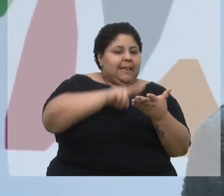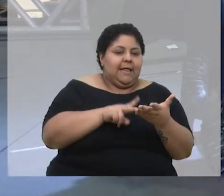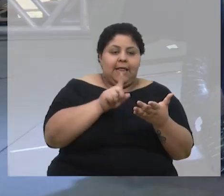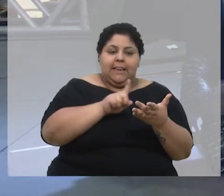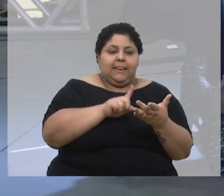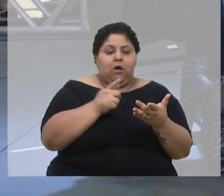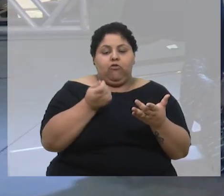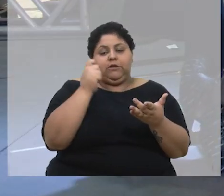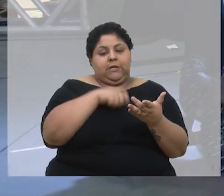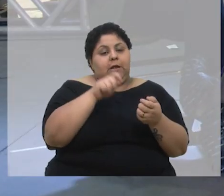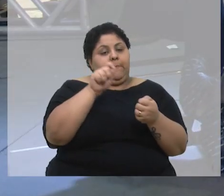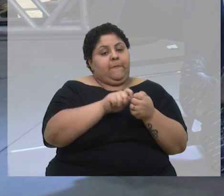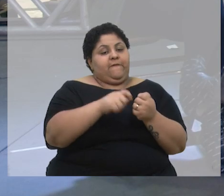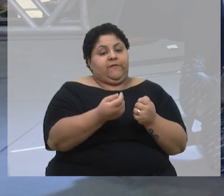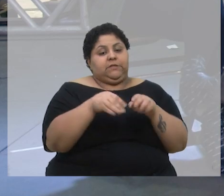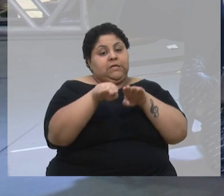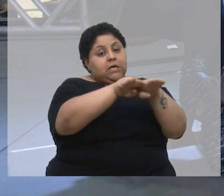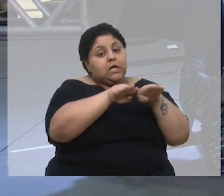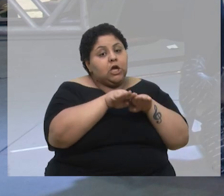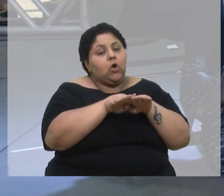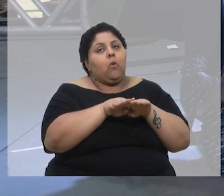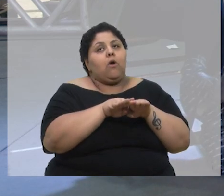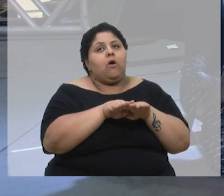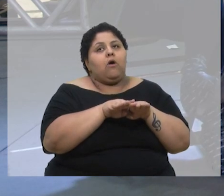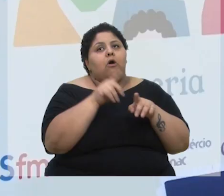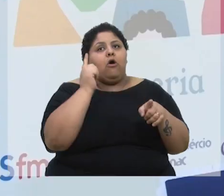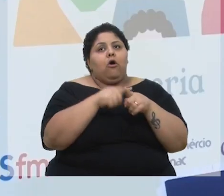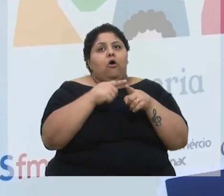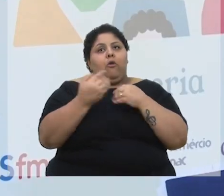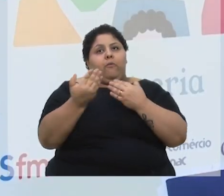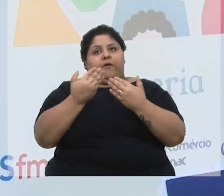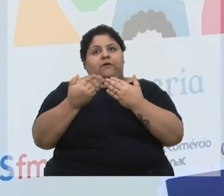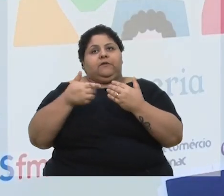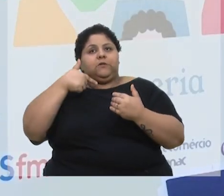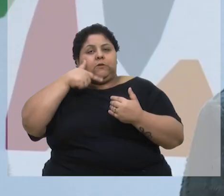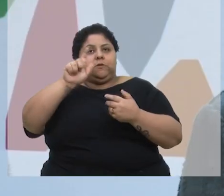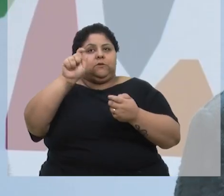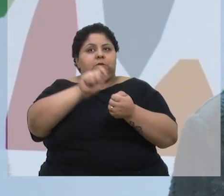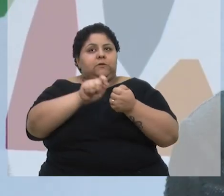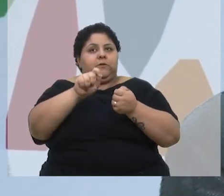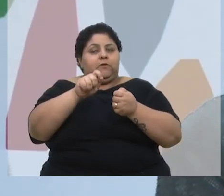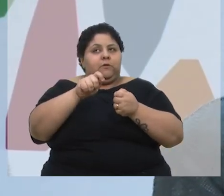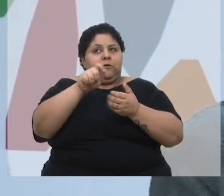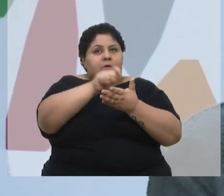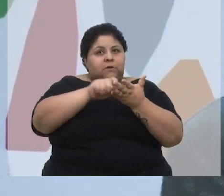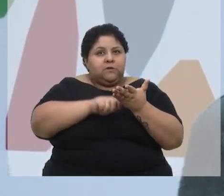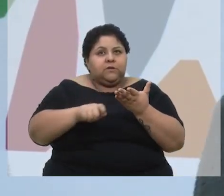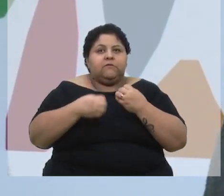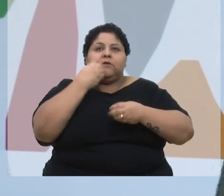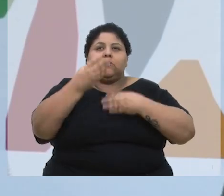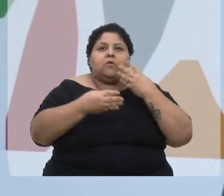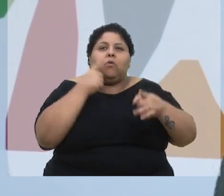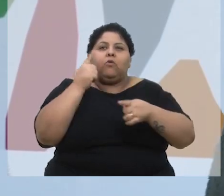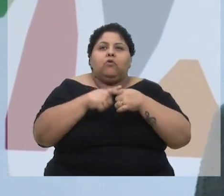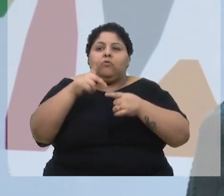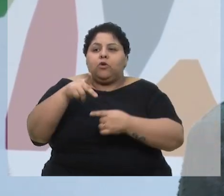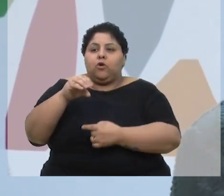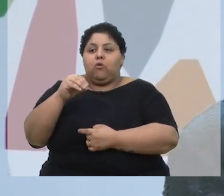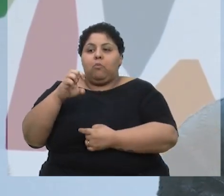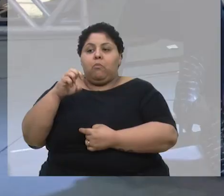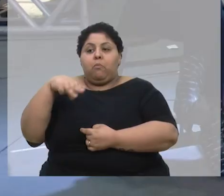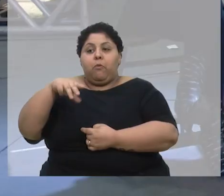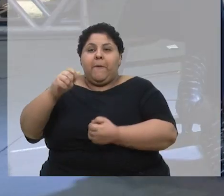Ok. Bom, então eu sou a Genevieve Faé. Eu sempre me considerei prof. Leitora. Sempre li muito.